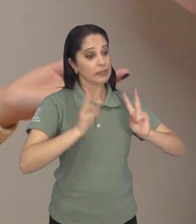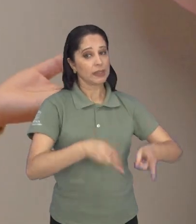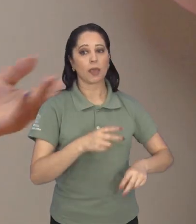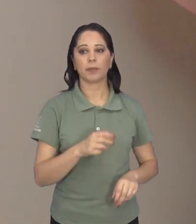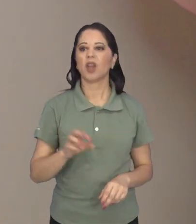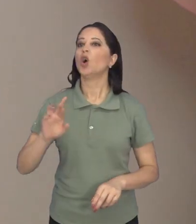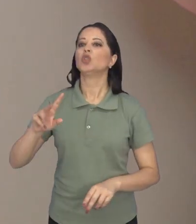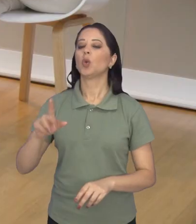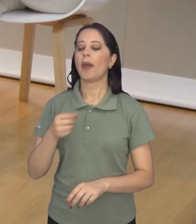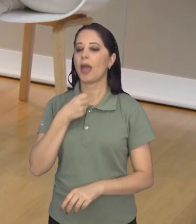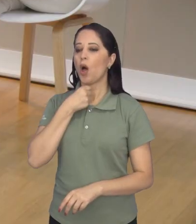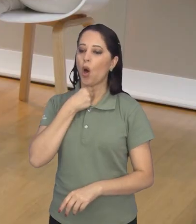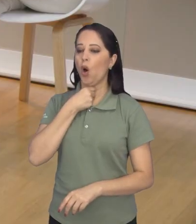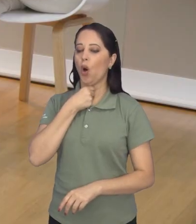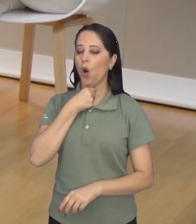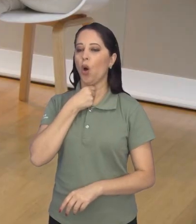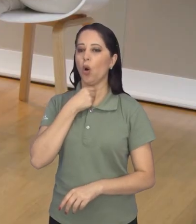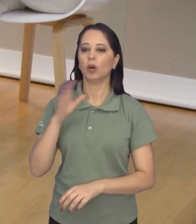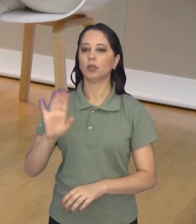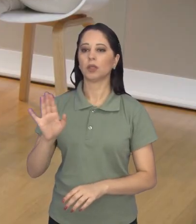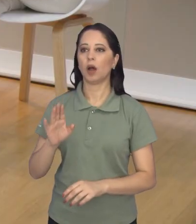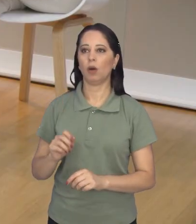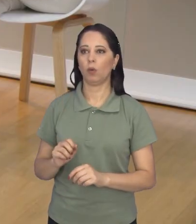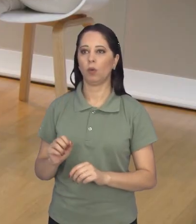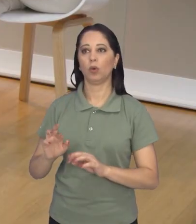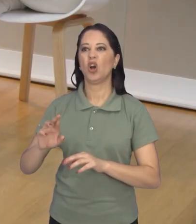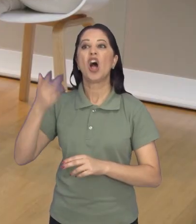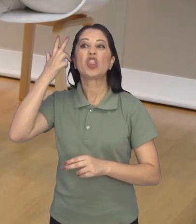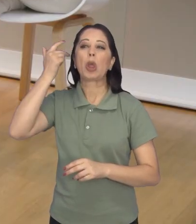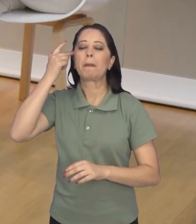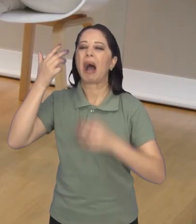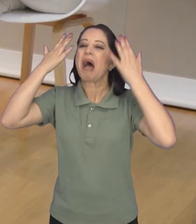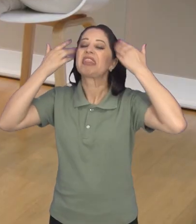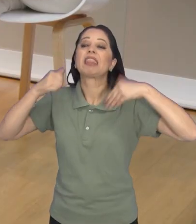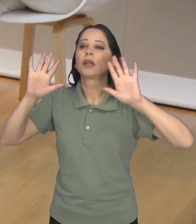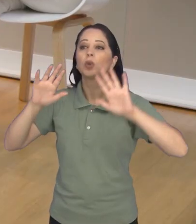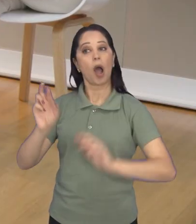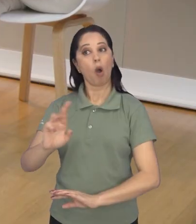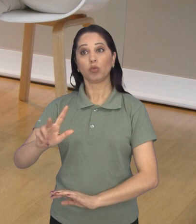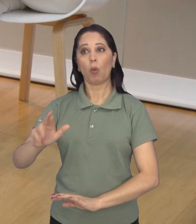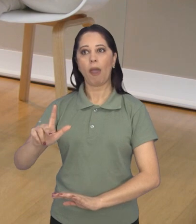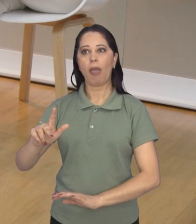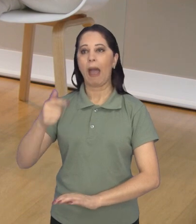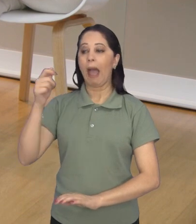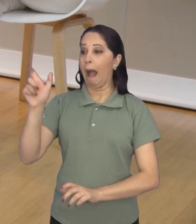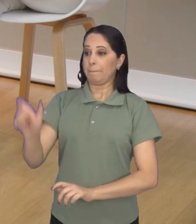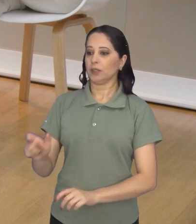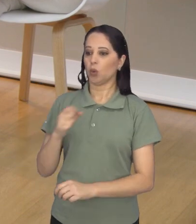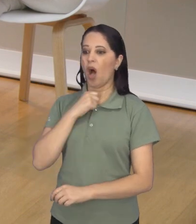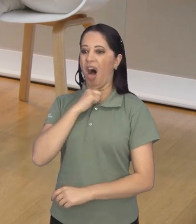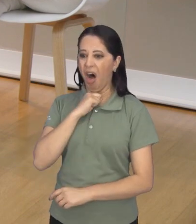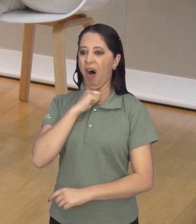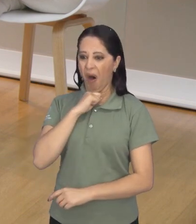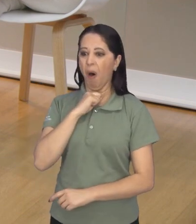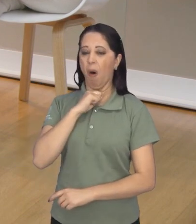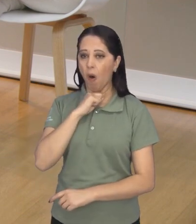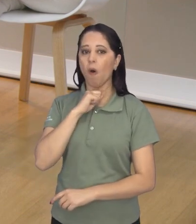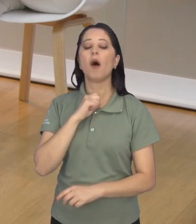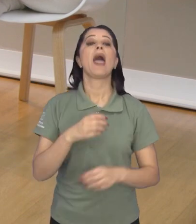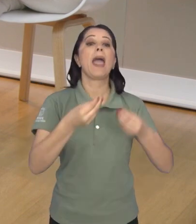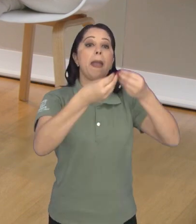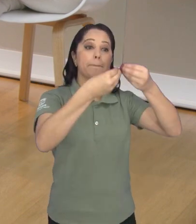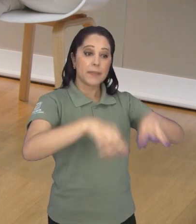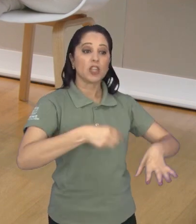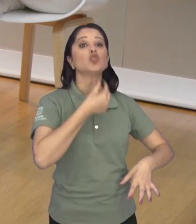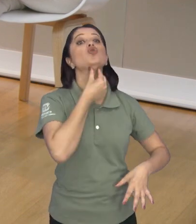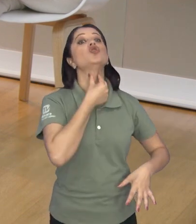continua com tosse. Não é uma simples tosse, não. É uma tosse forçada. Insistente. Esse tipo de Entendi. situação. Que acaba